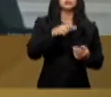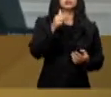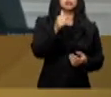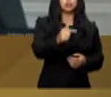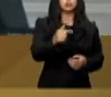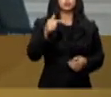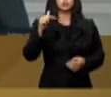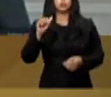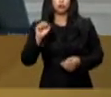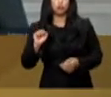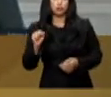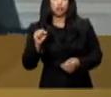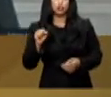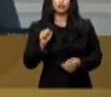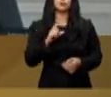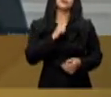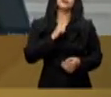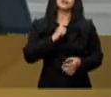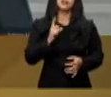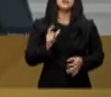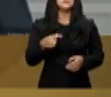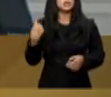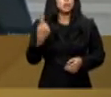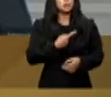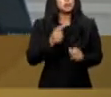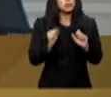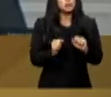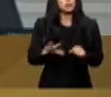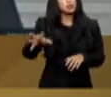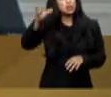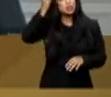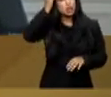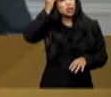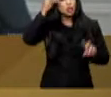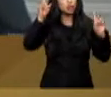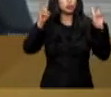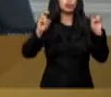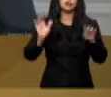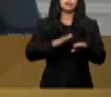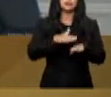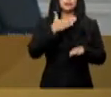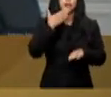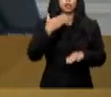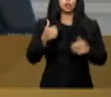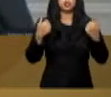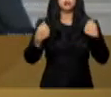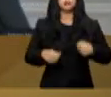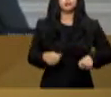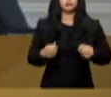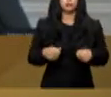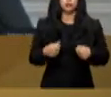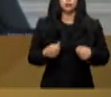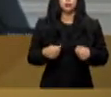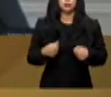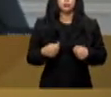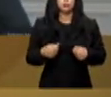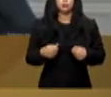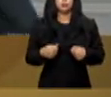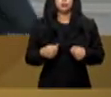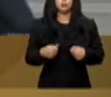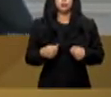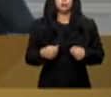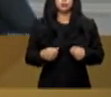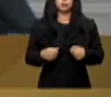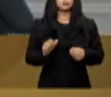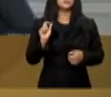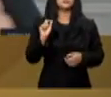que nós possamos ter uma compreensão maior do tema, há necessidade da